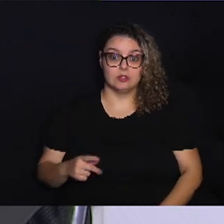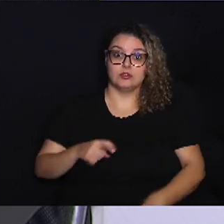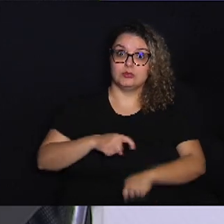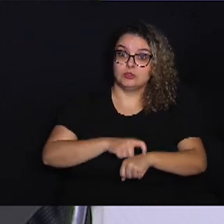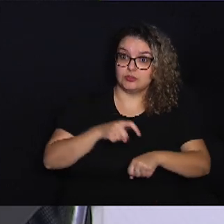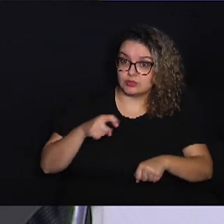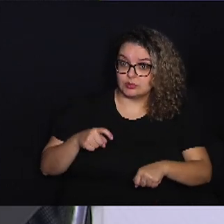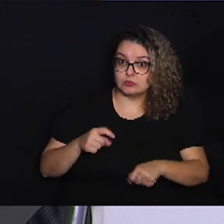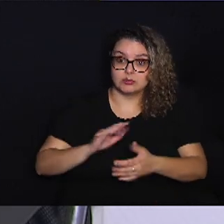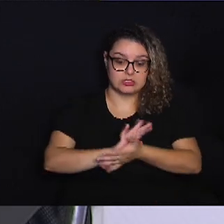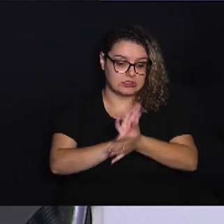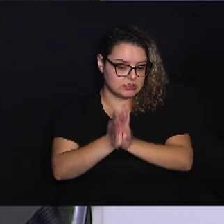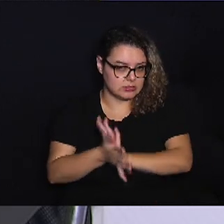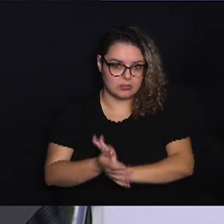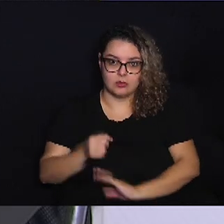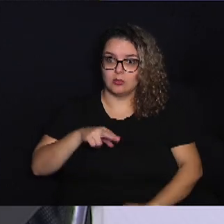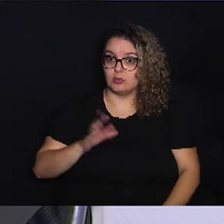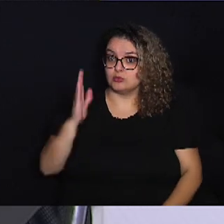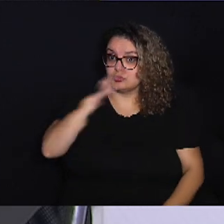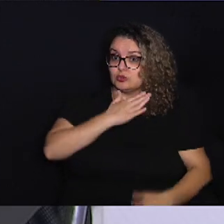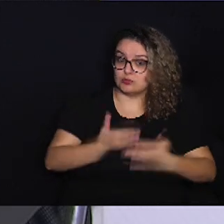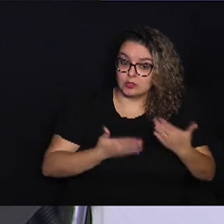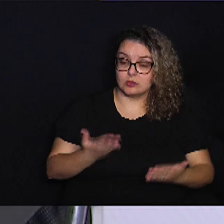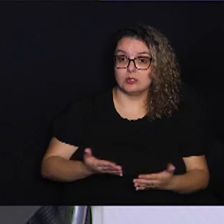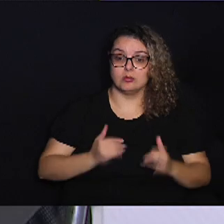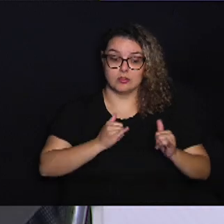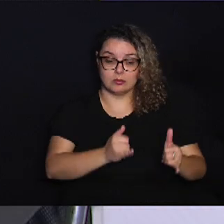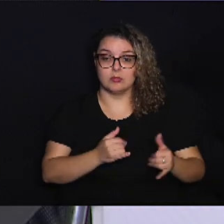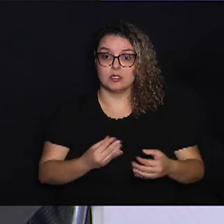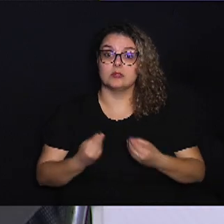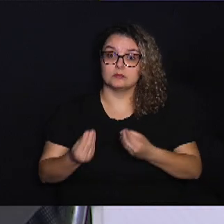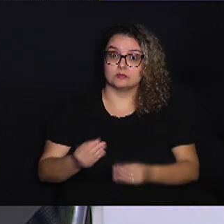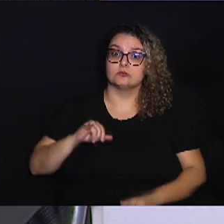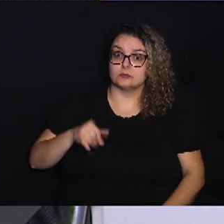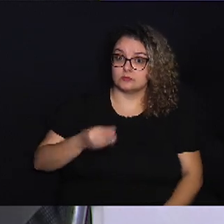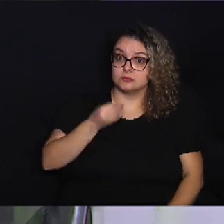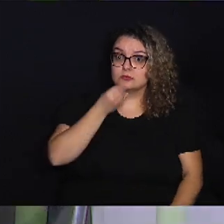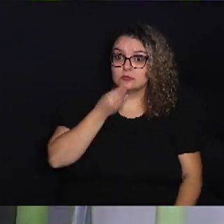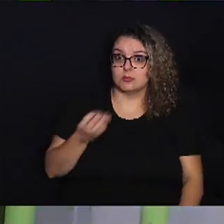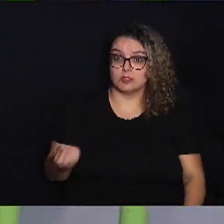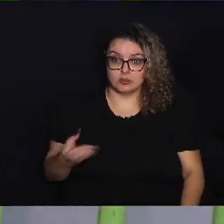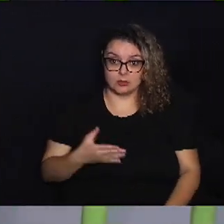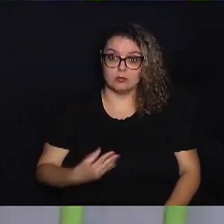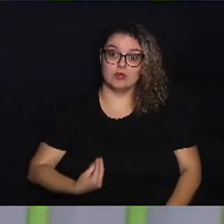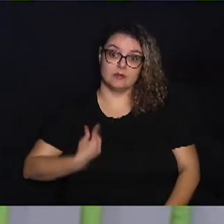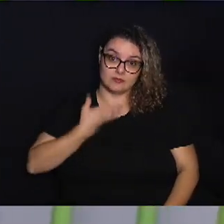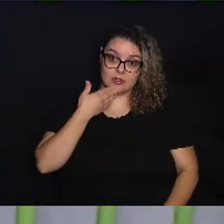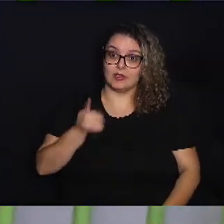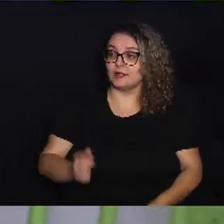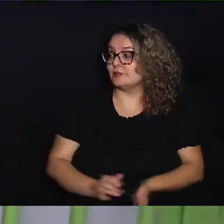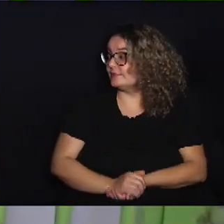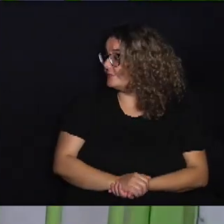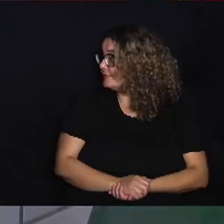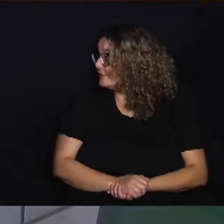de desastre ou de maus tratos ou de abandono e dar uma oportunidade nova para uma vida melhor.